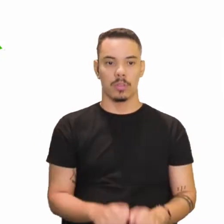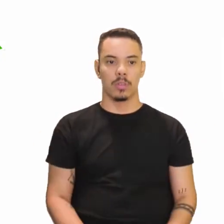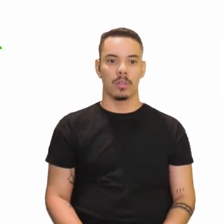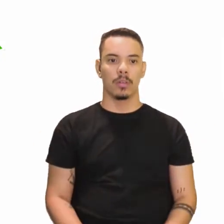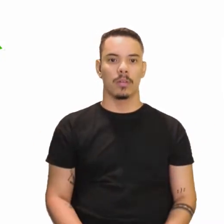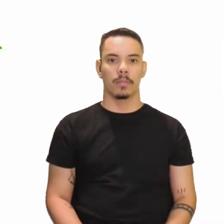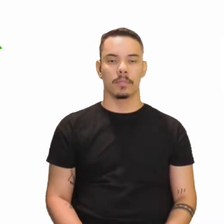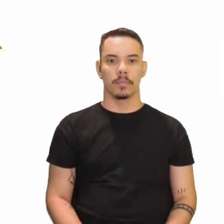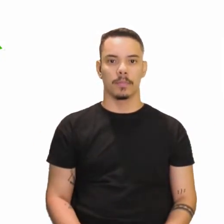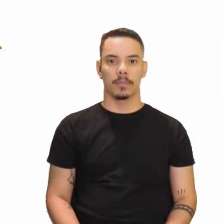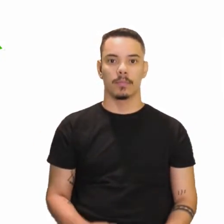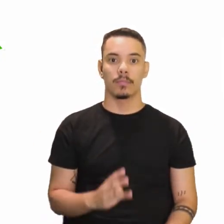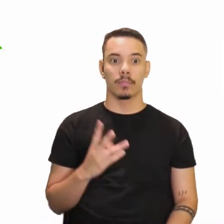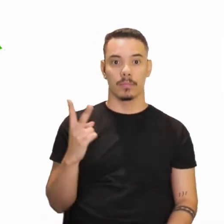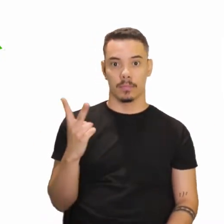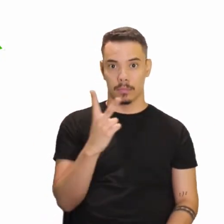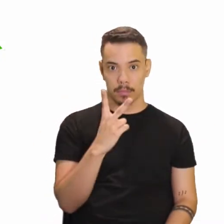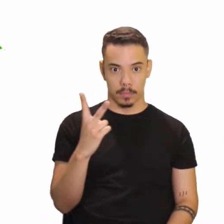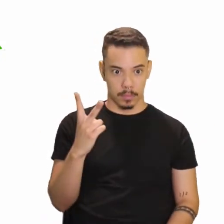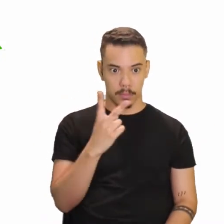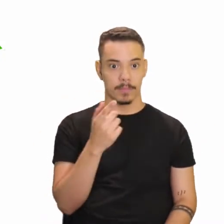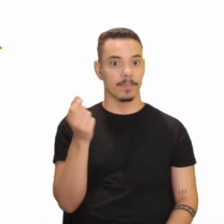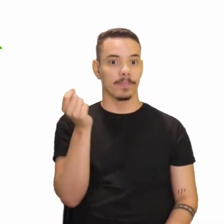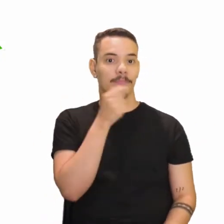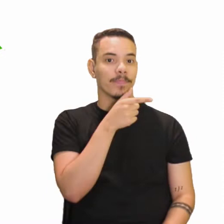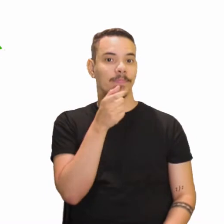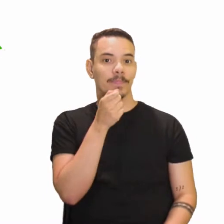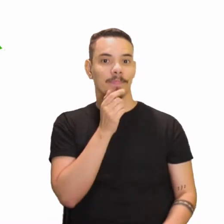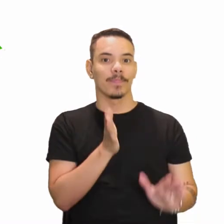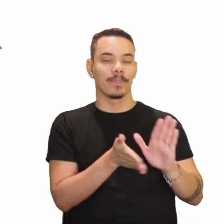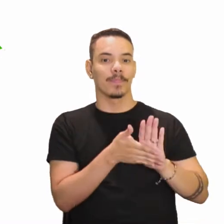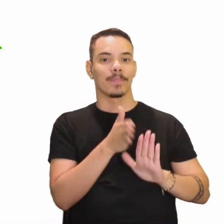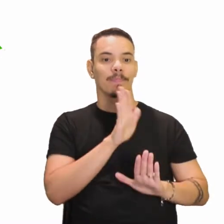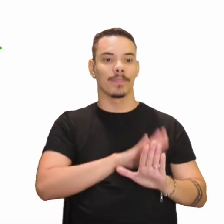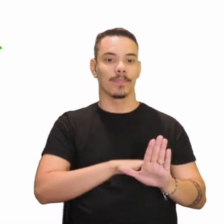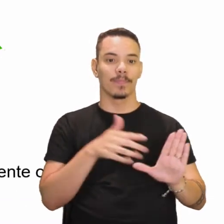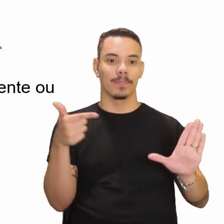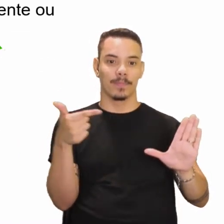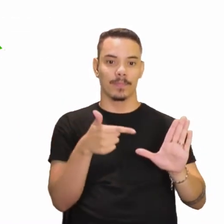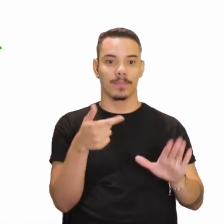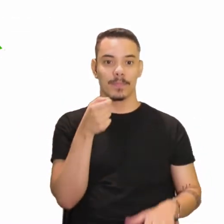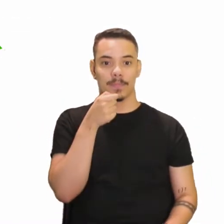critica né de forma se come